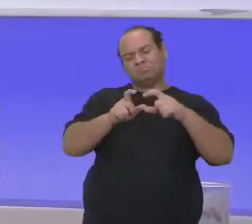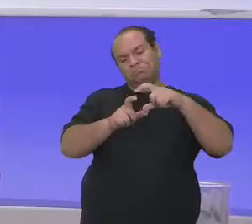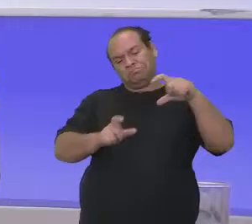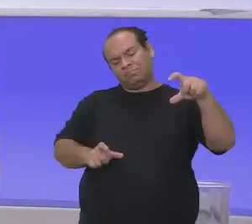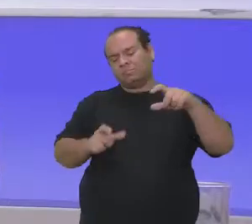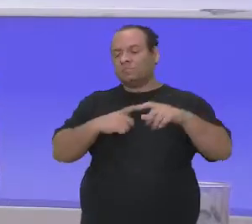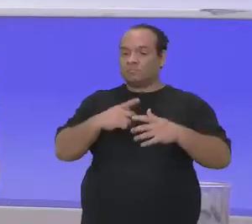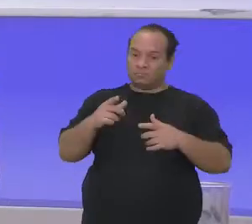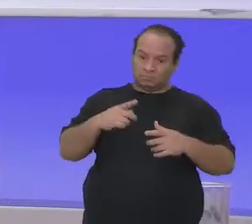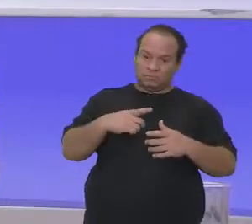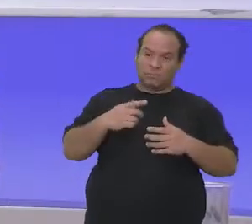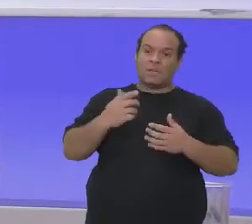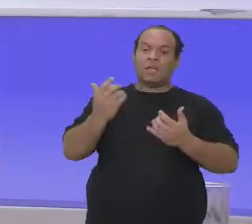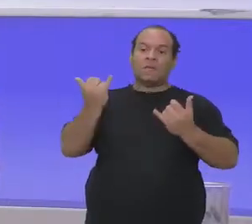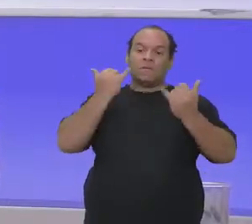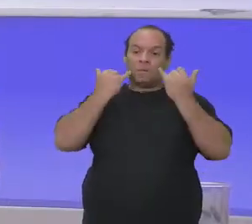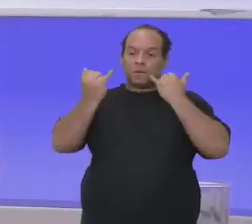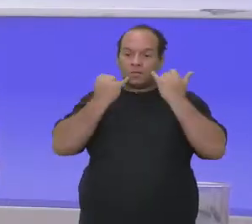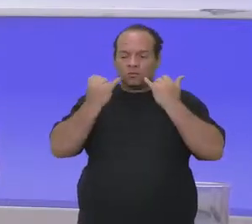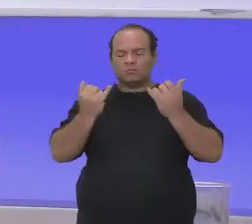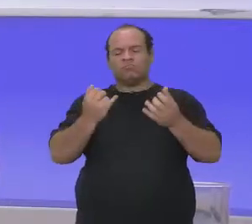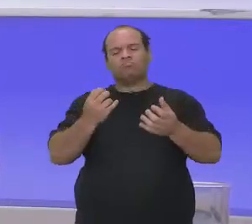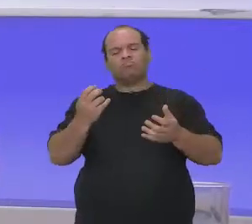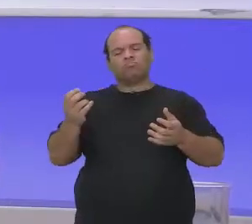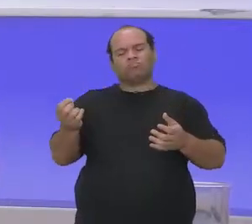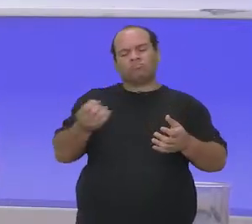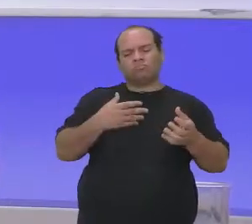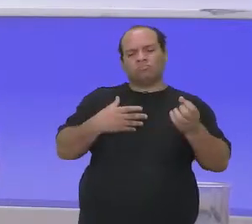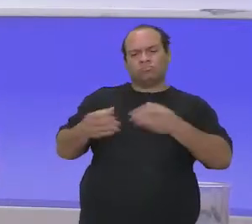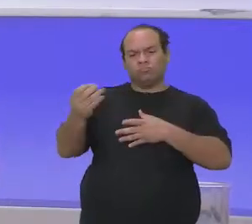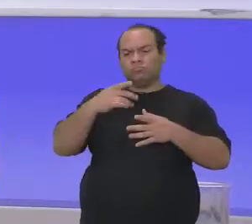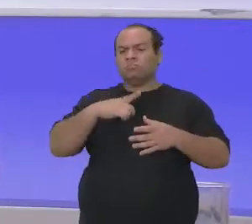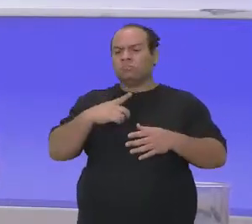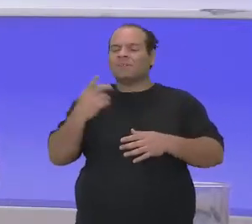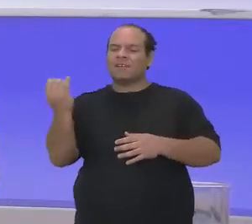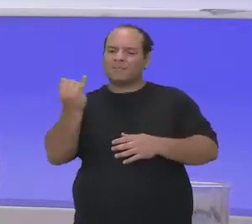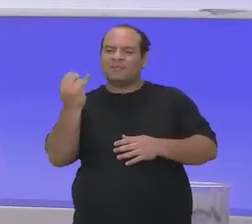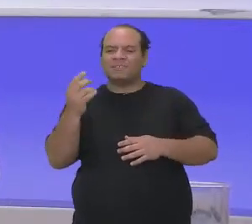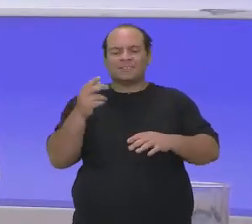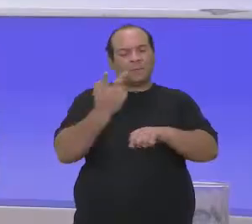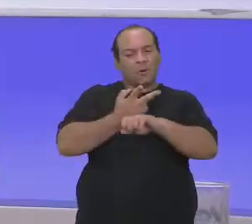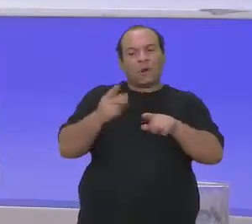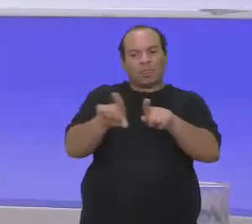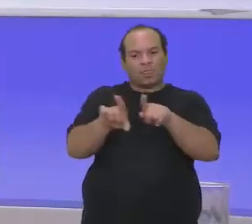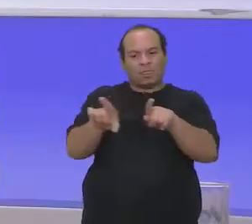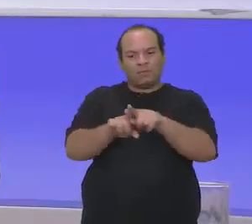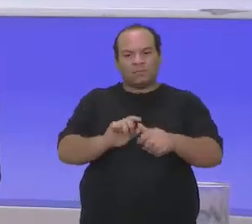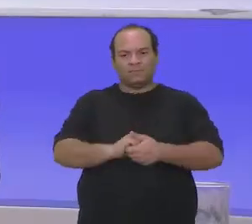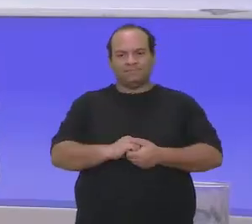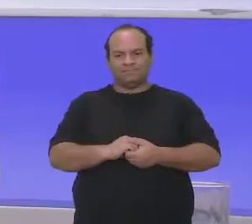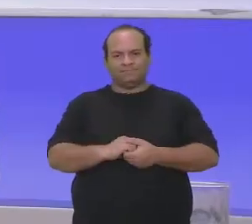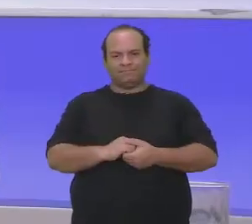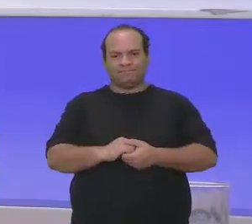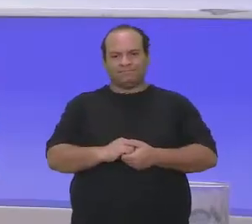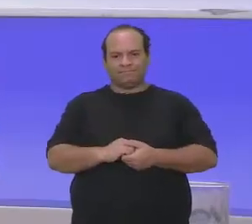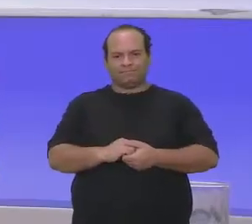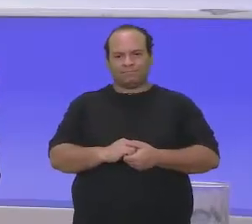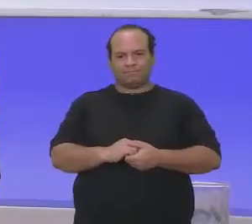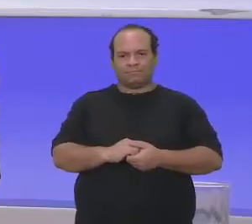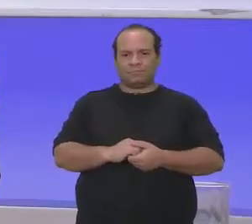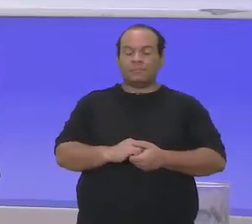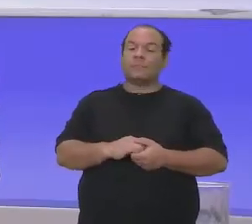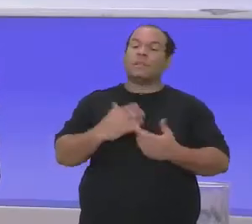informações atualizadas e aí sobre a área de concessão onde você atua. Então é interessante buscar aqui também. Sobre a pergunta